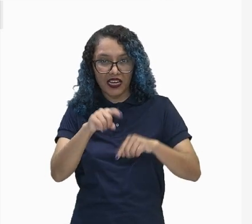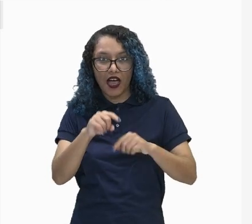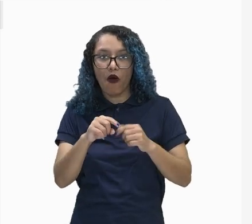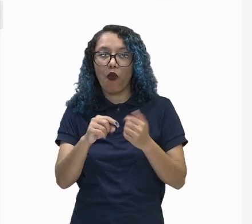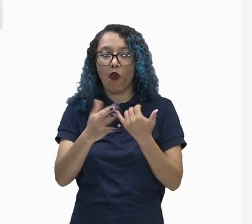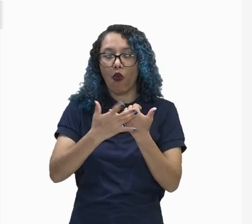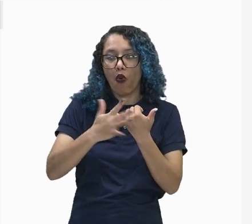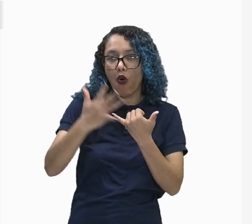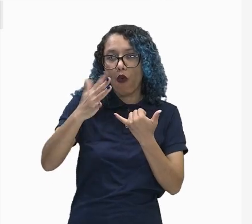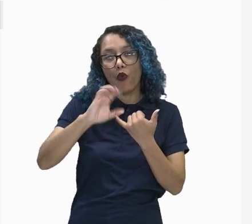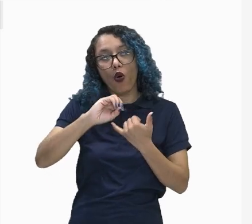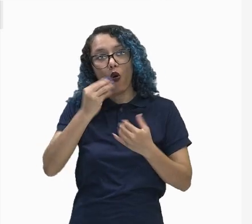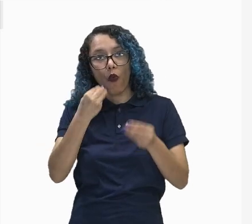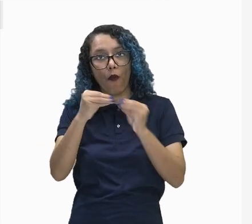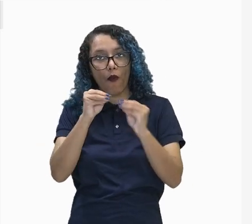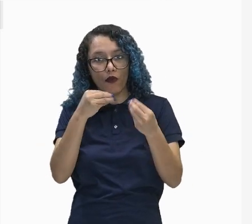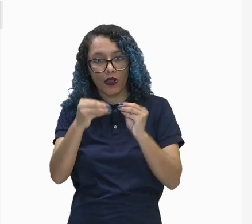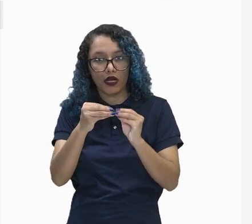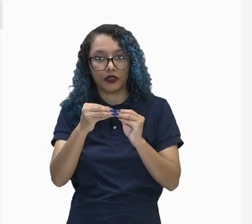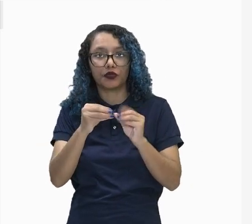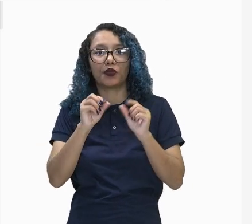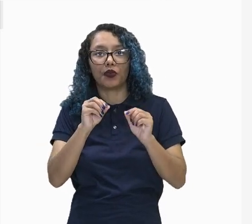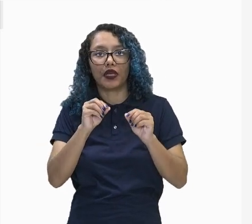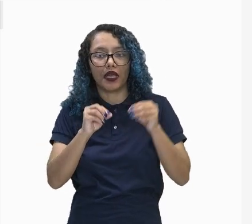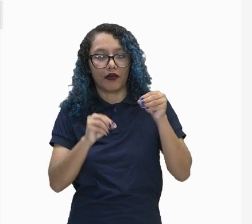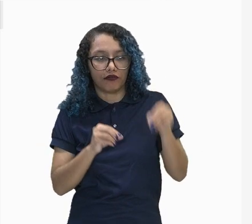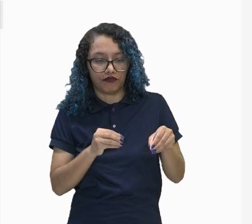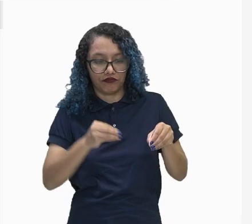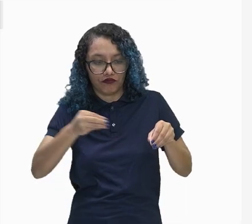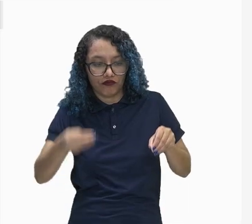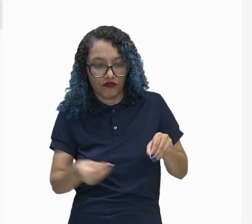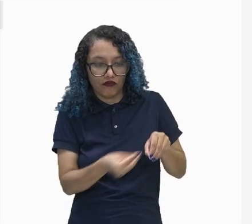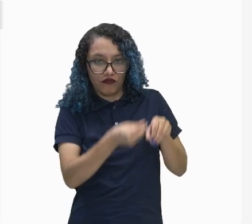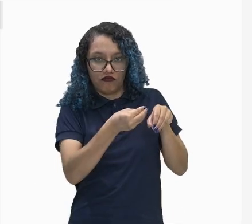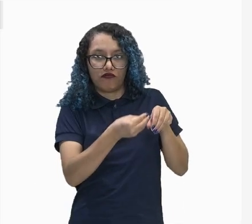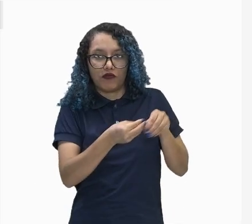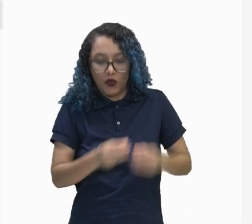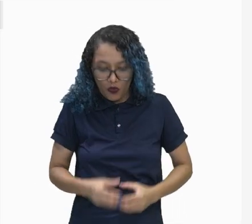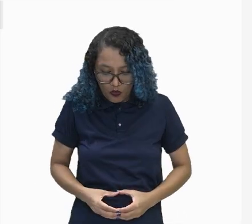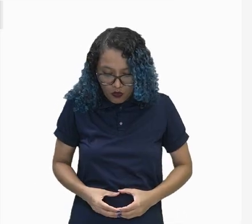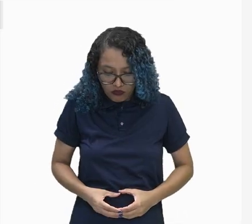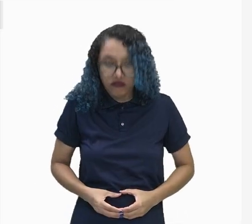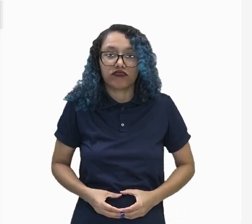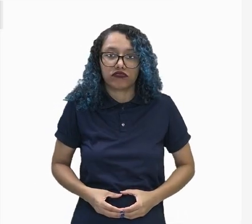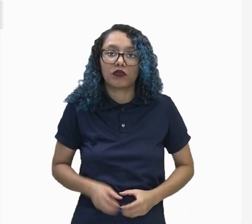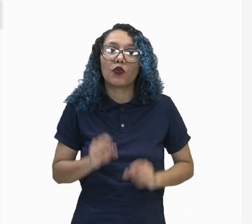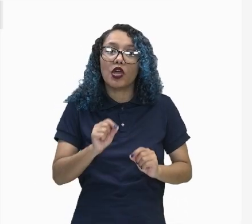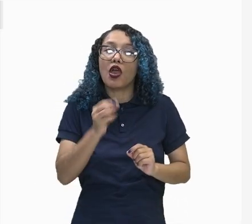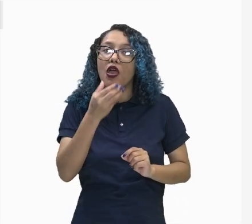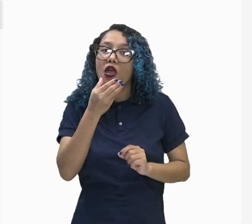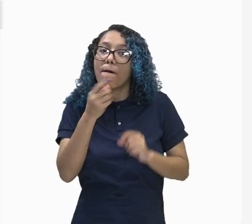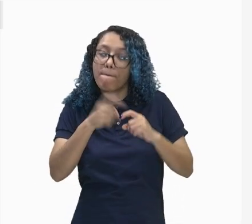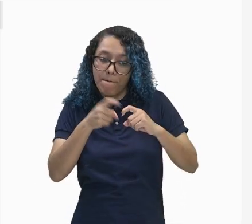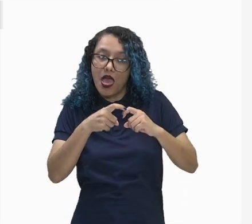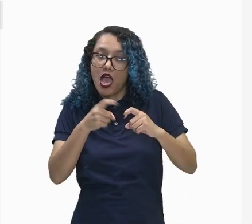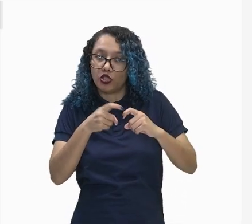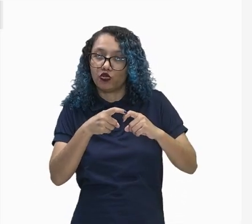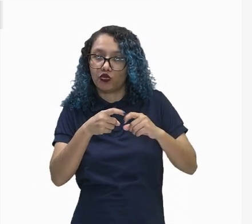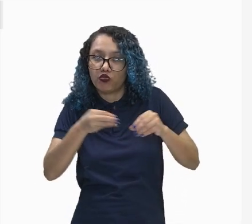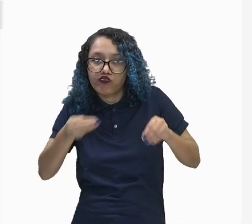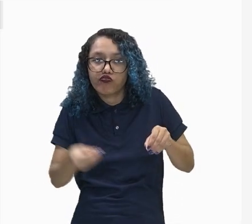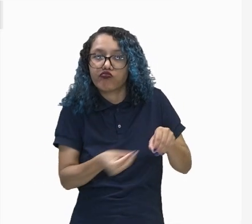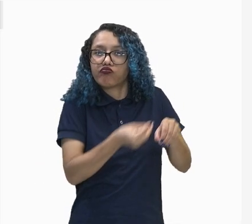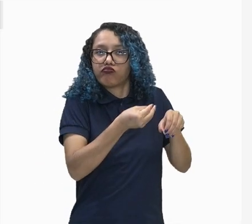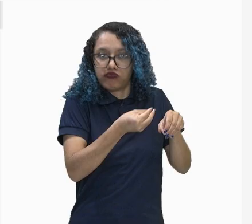cobre ou plástico, introduzido no interior do útero por um médico ginecologista. Essa estrutura que você